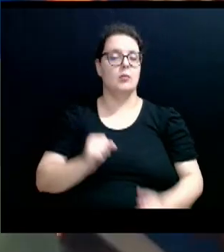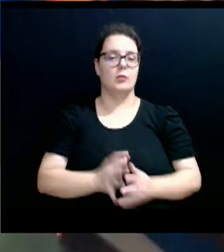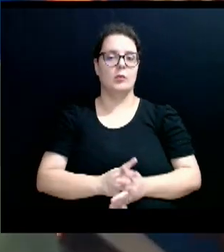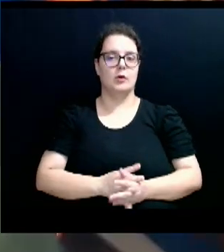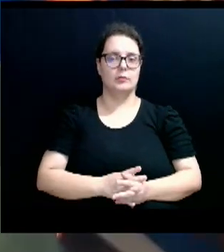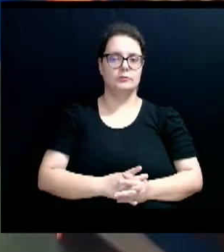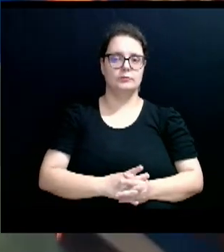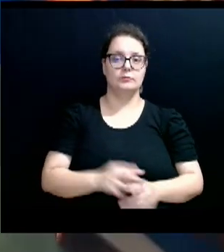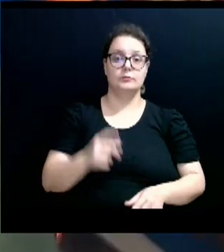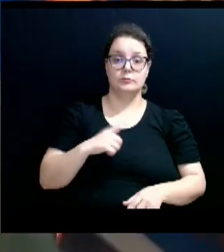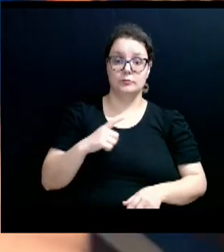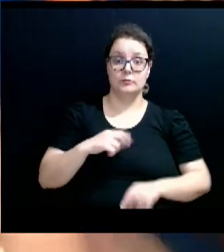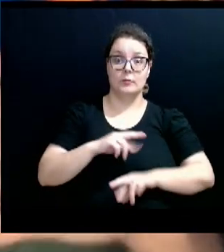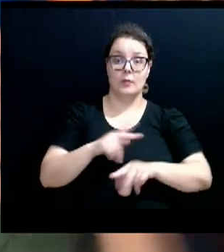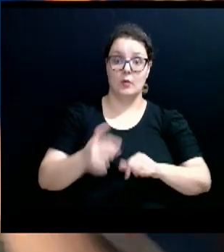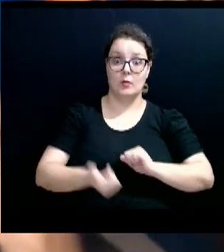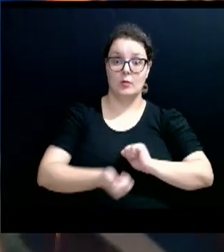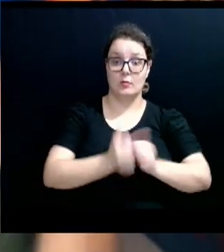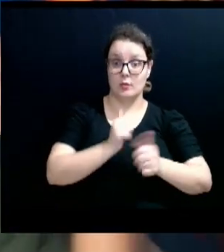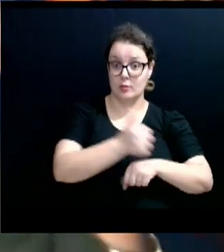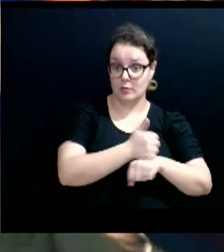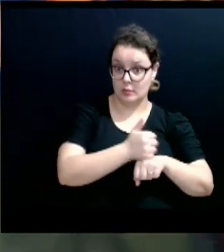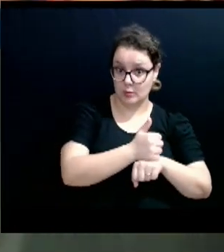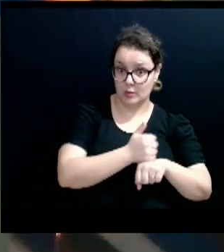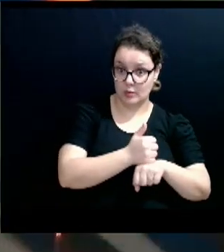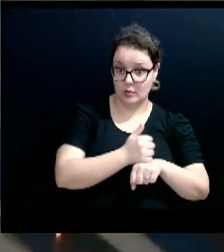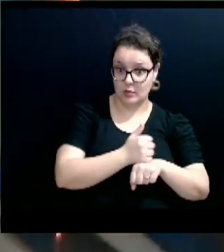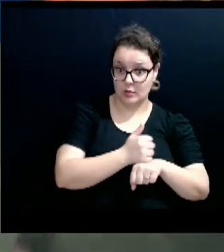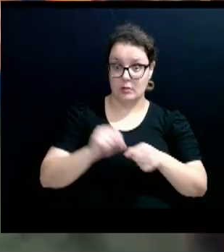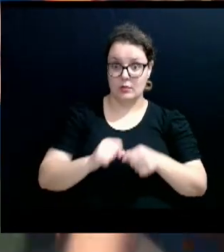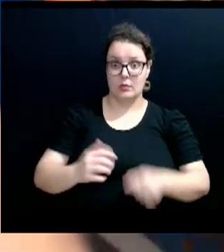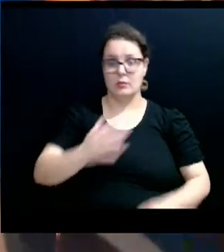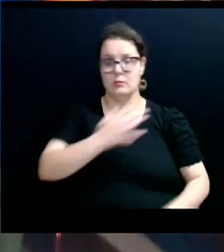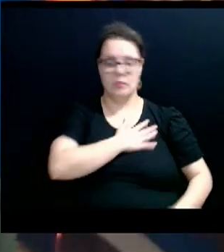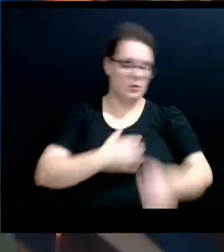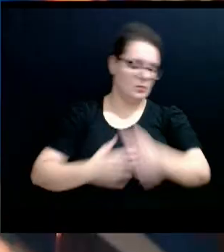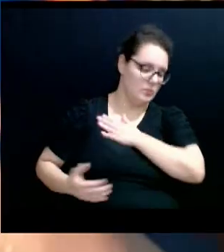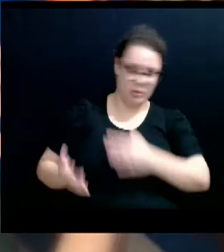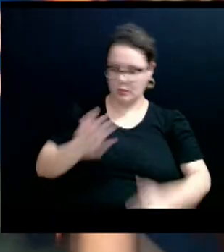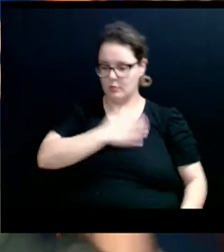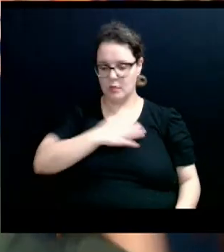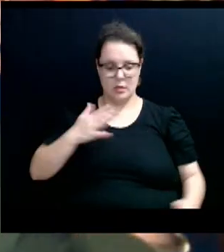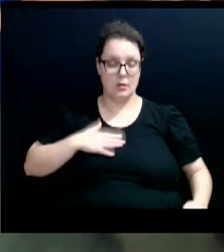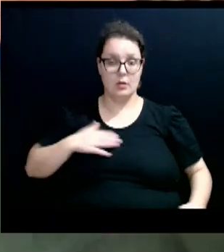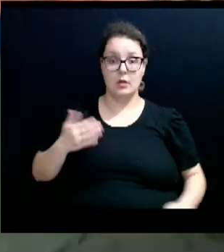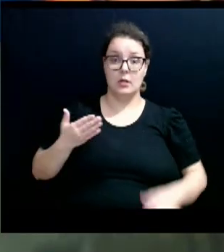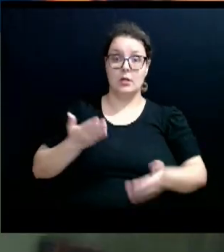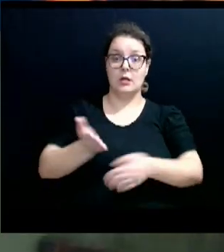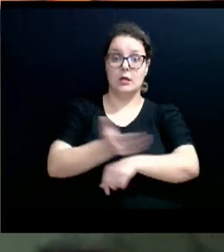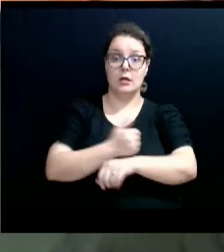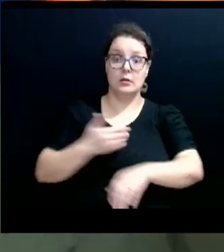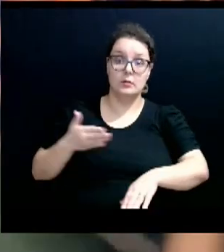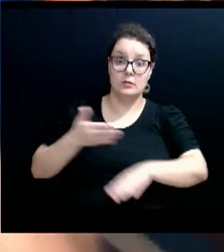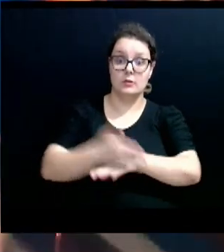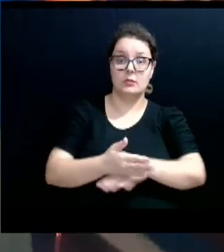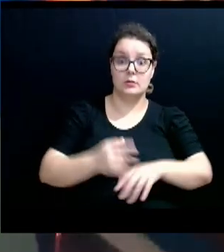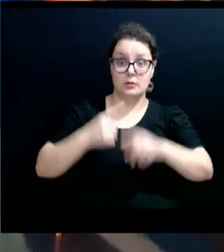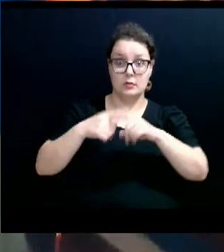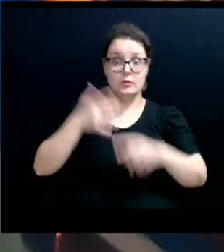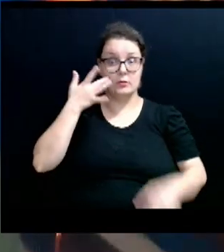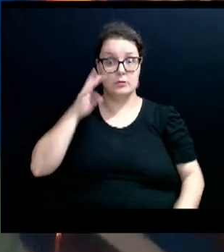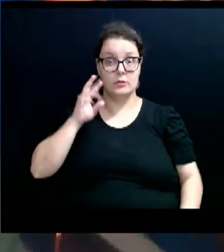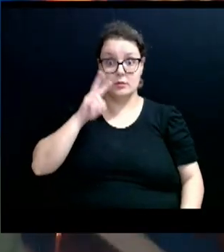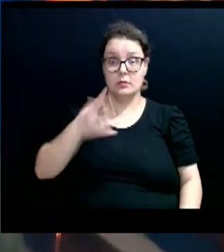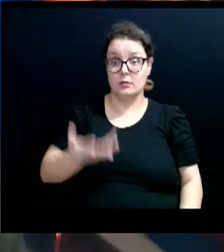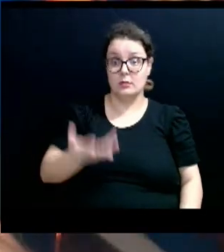muitos atletas, por exemplo, que fazem ali, se dão tapas antes de entrar numa competição. Não sei se vocês já viram isso.